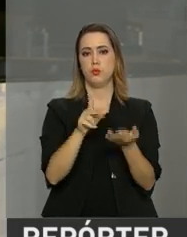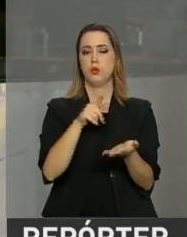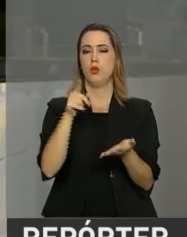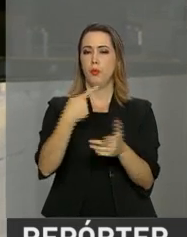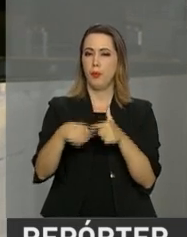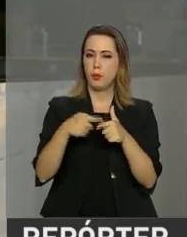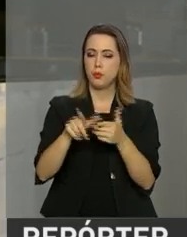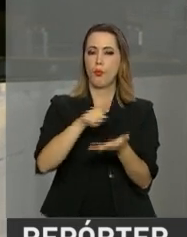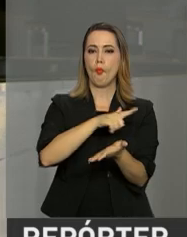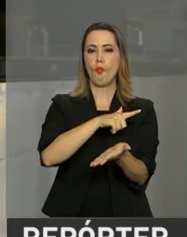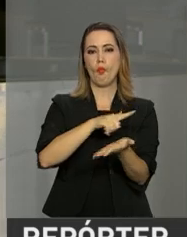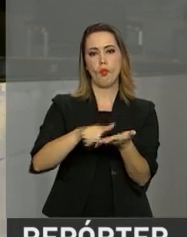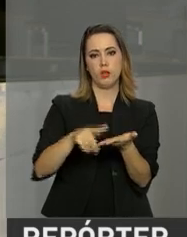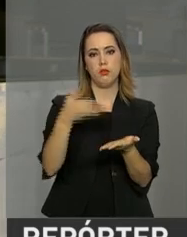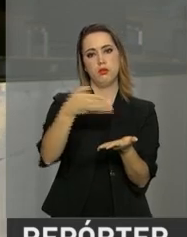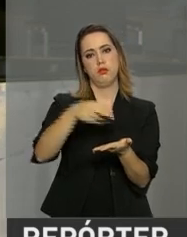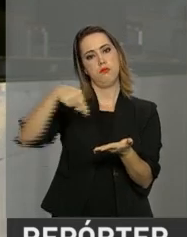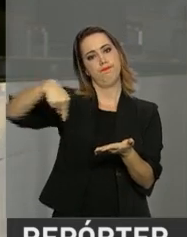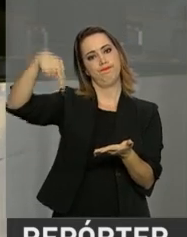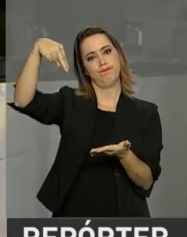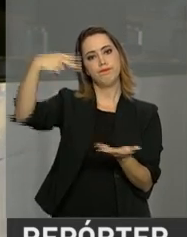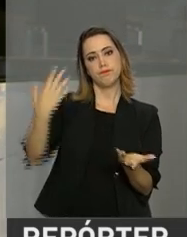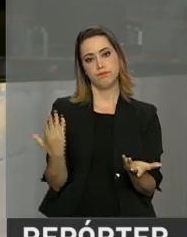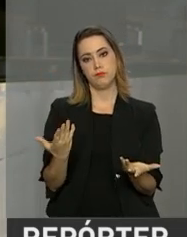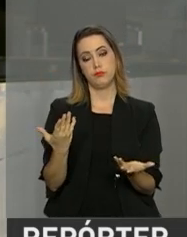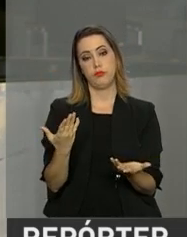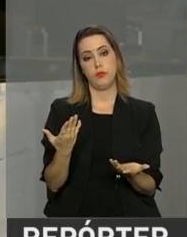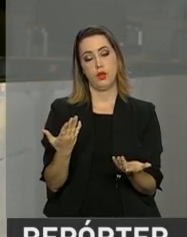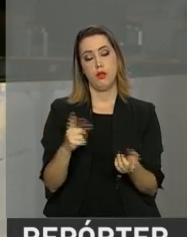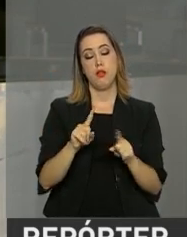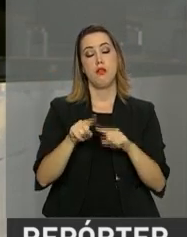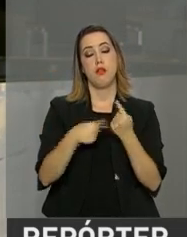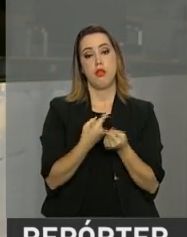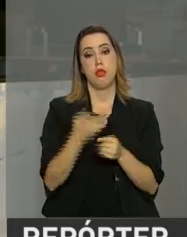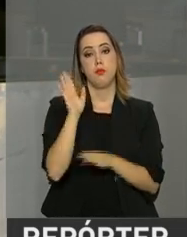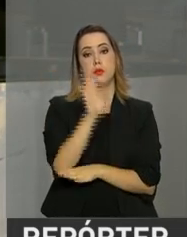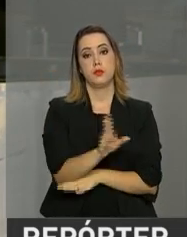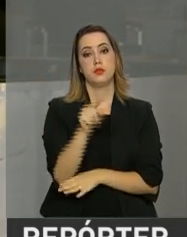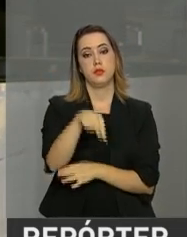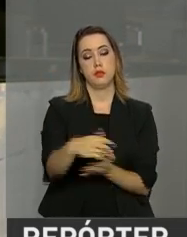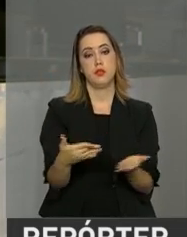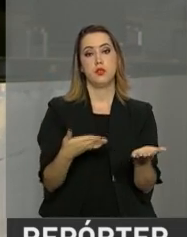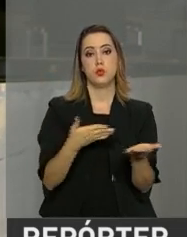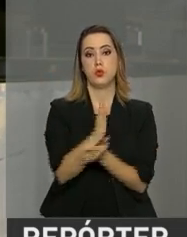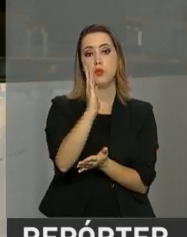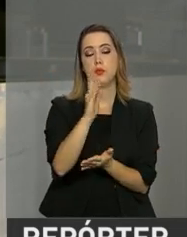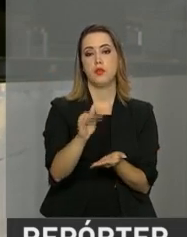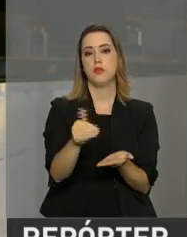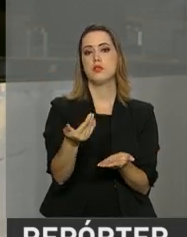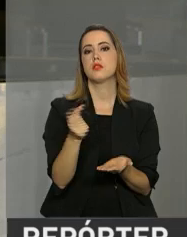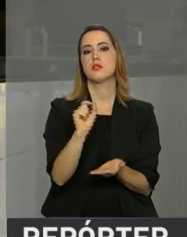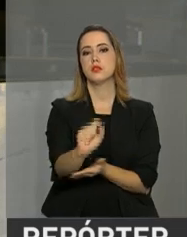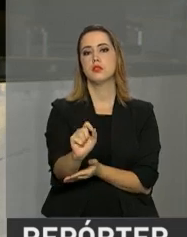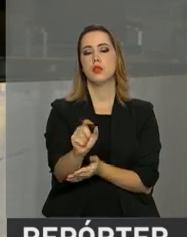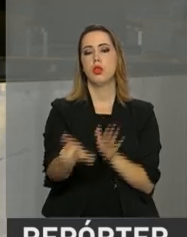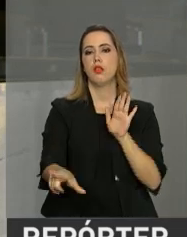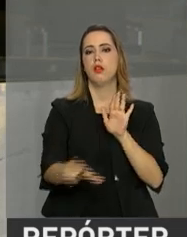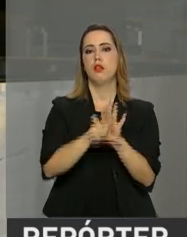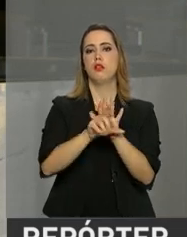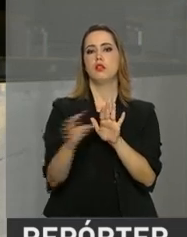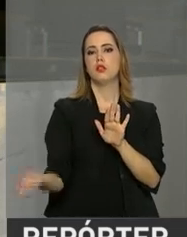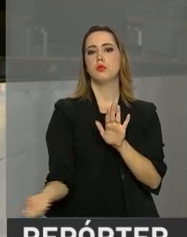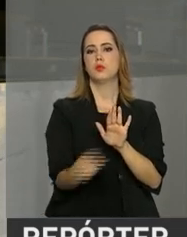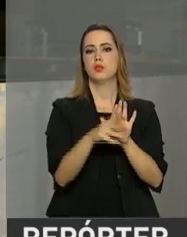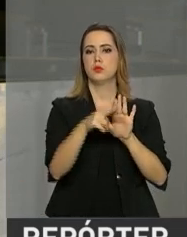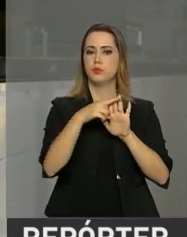região E no fim da tarde o presidente Michel Temer sanciona também aqui no Palácio do Planalto a lei que estabelece novas